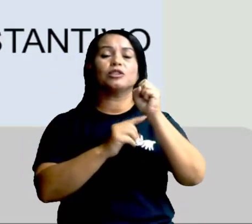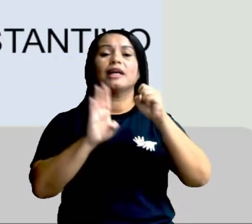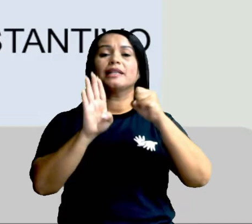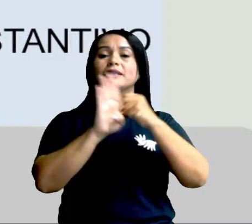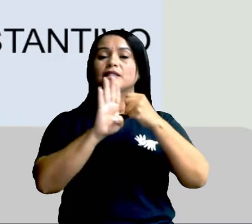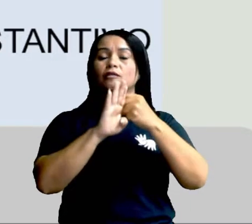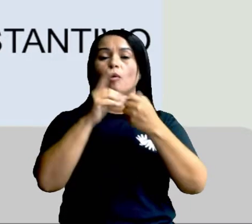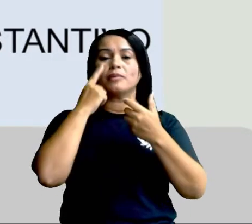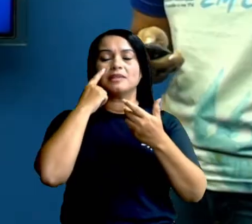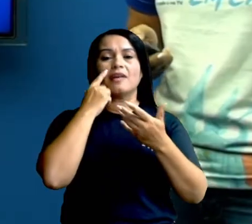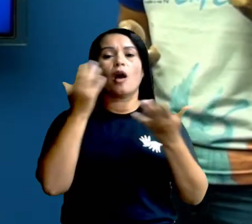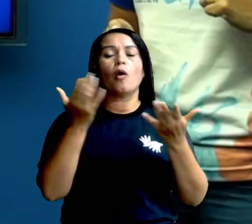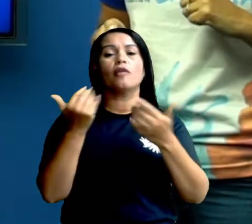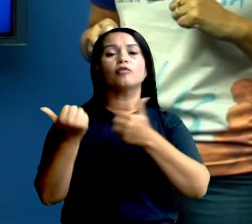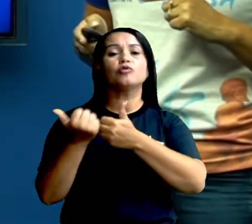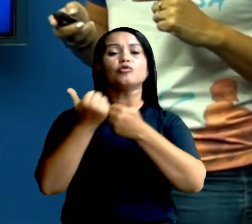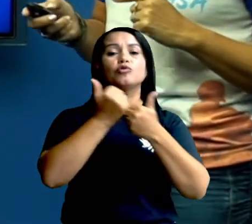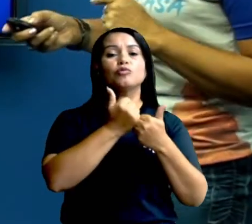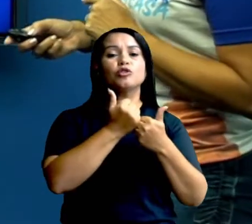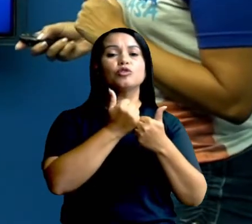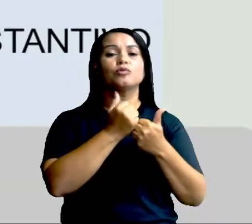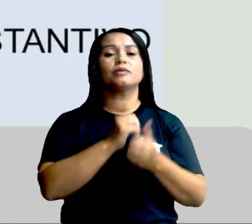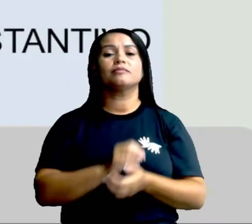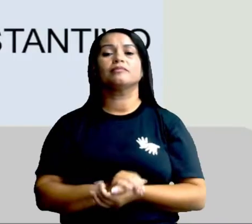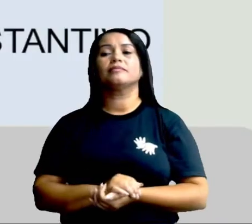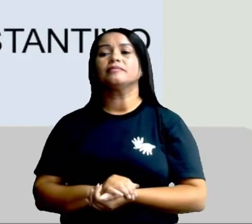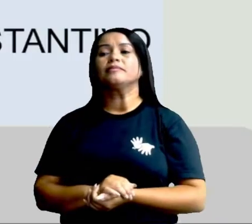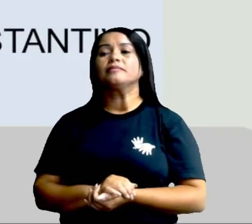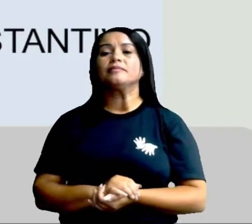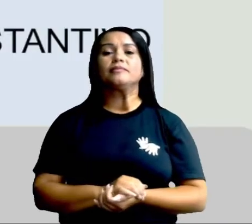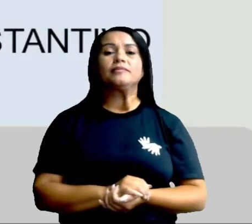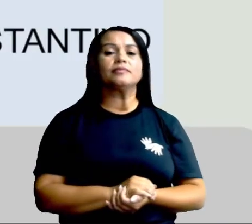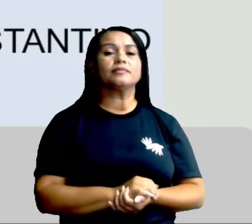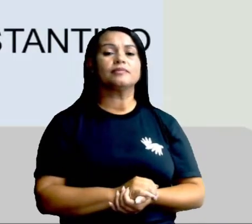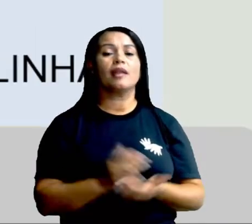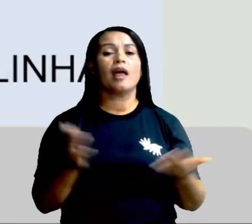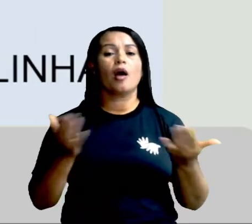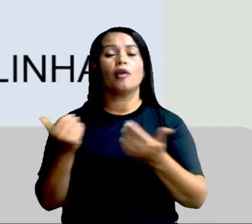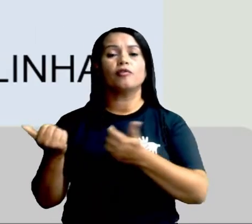lá. Eu agora vou substituir,